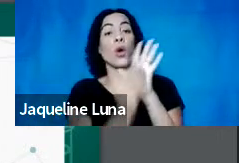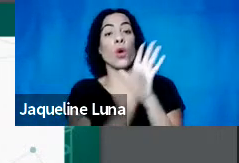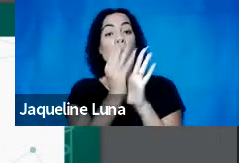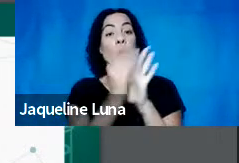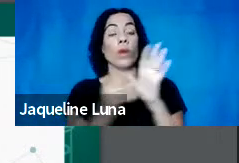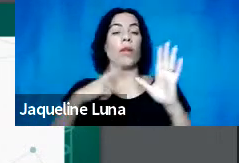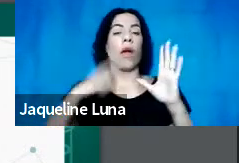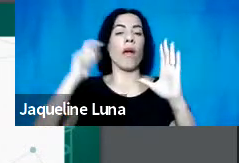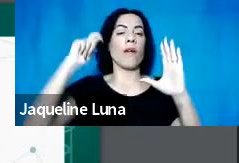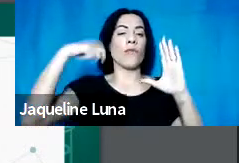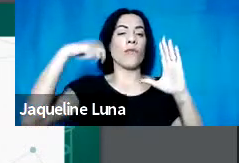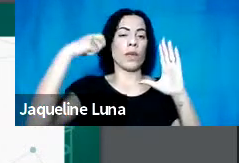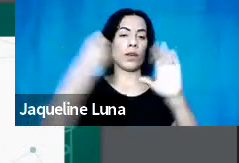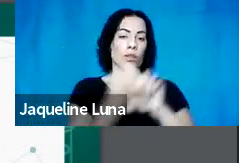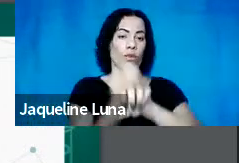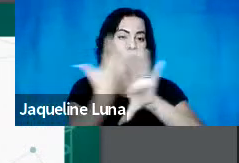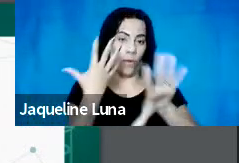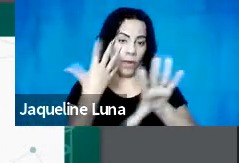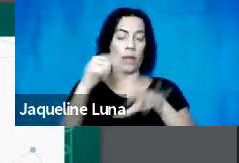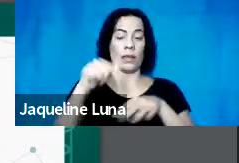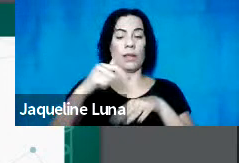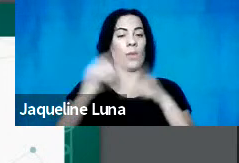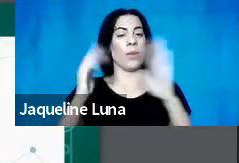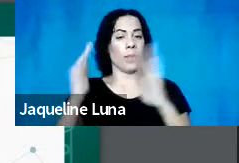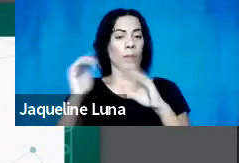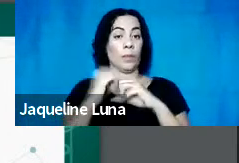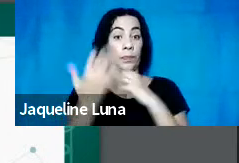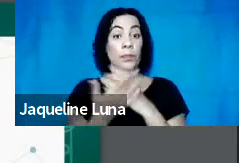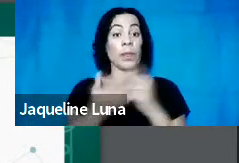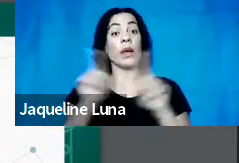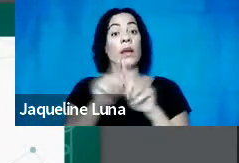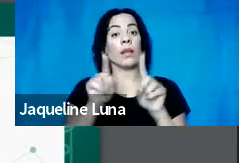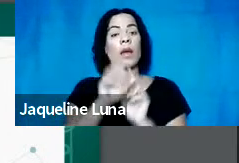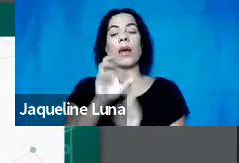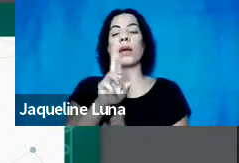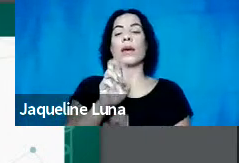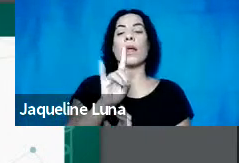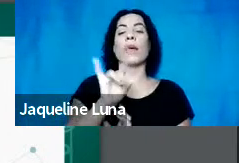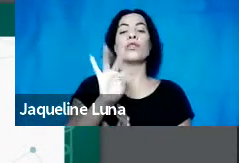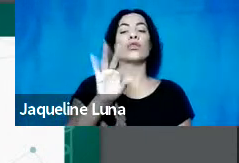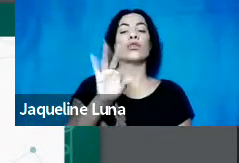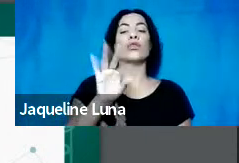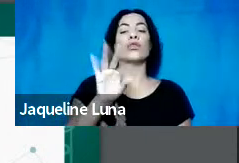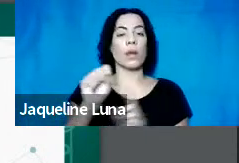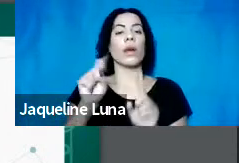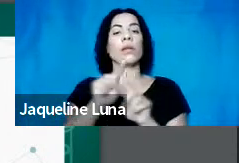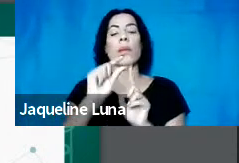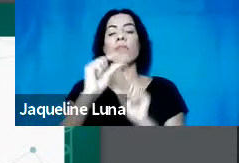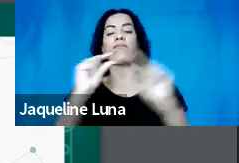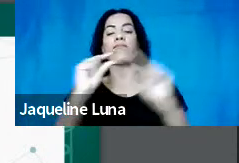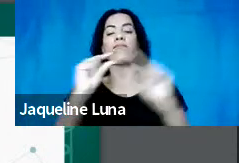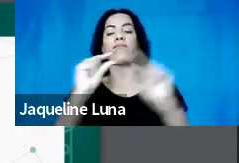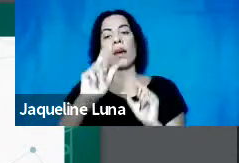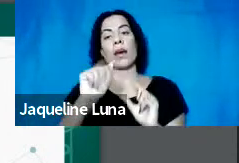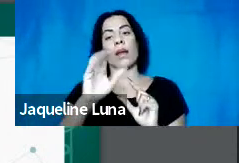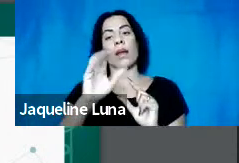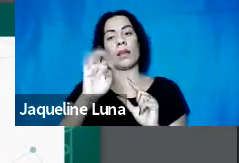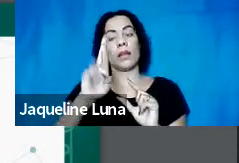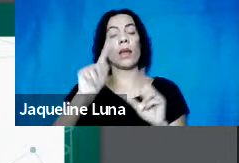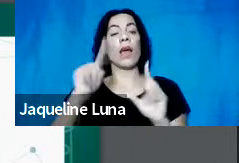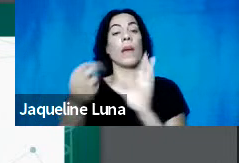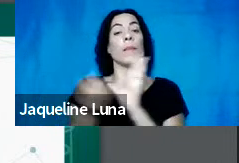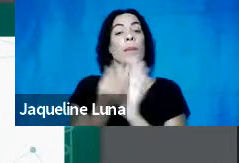videoconferência nesse tempo. E os créditos e caracteres, eles vêm à parte, né? Esse material vem, como a gente diz, né, em